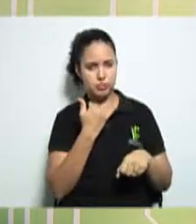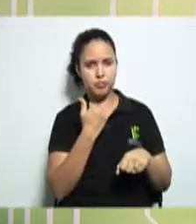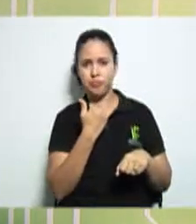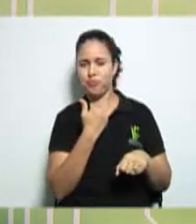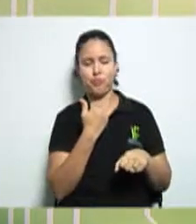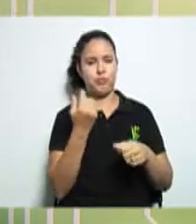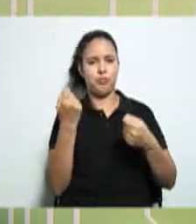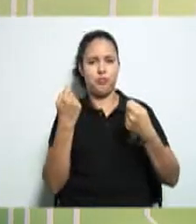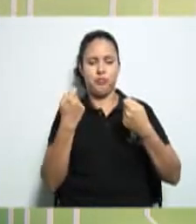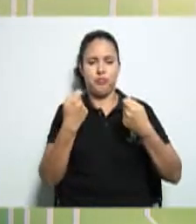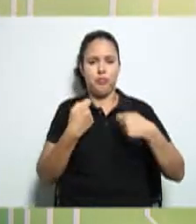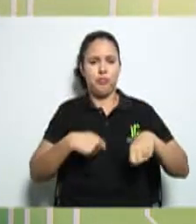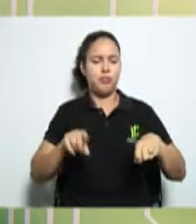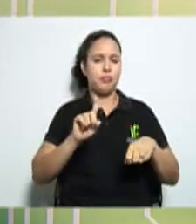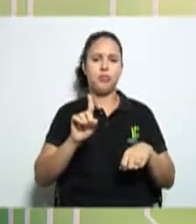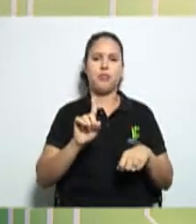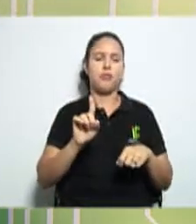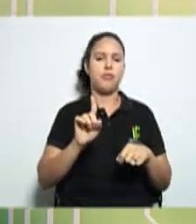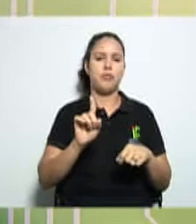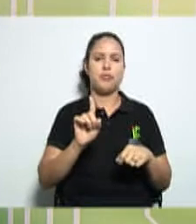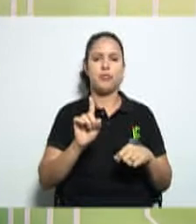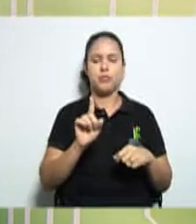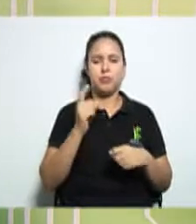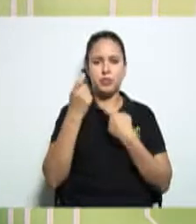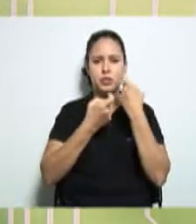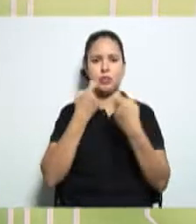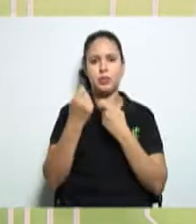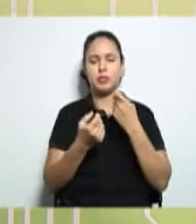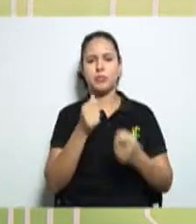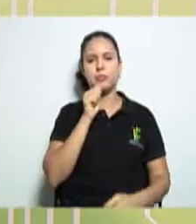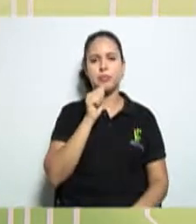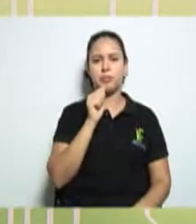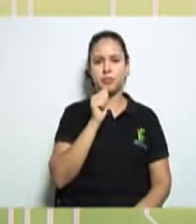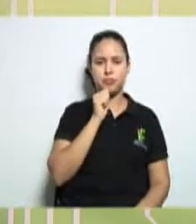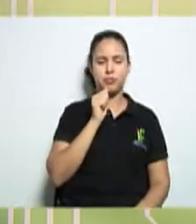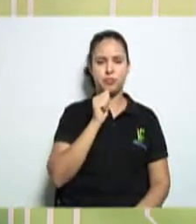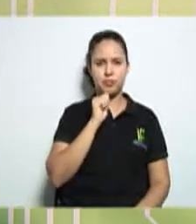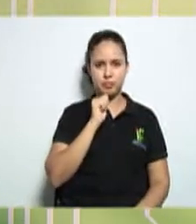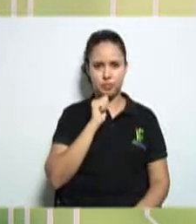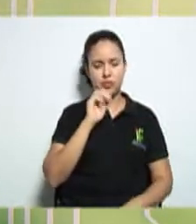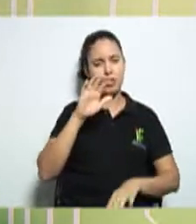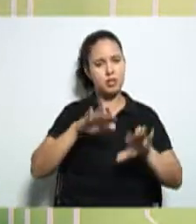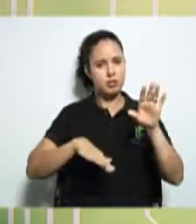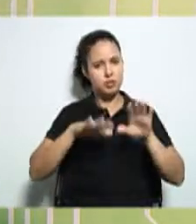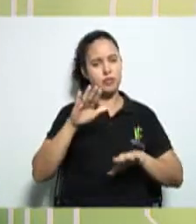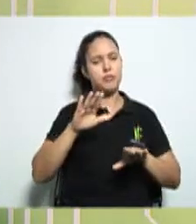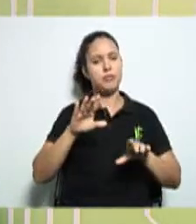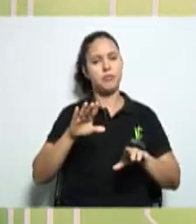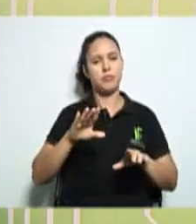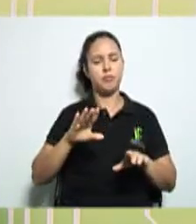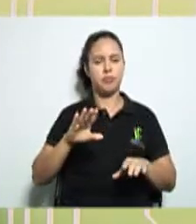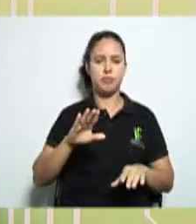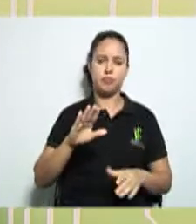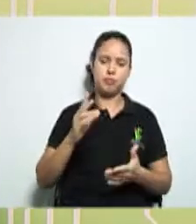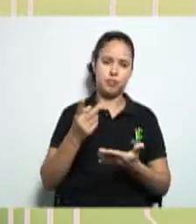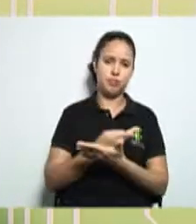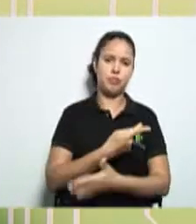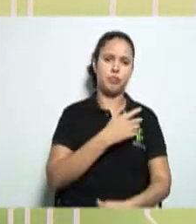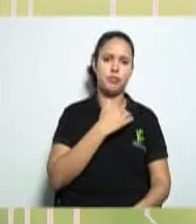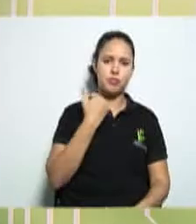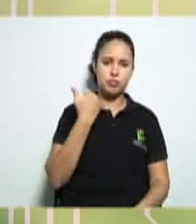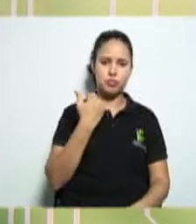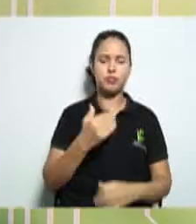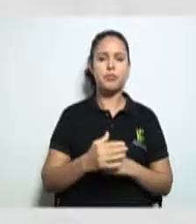ocasionava mais problemas. Exaustão, né? A exaustão, e às vezes, como a gente falou, às vezes acontecia até morte. Então,